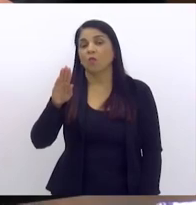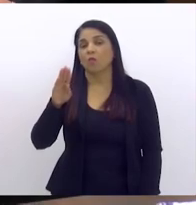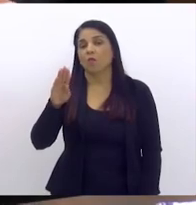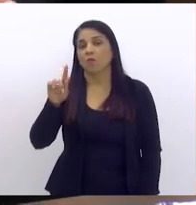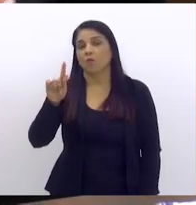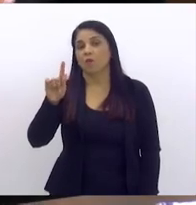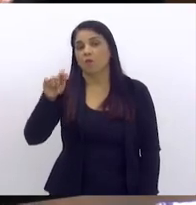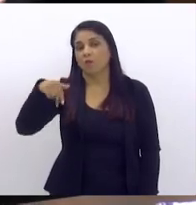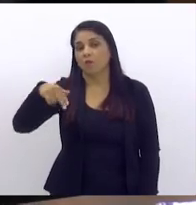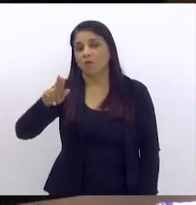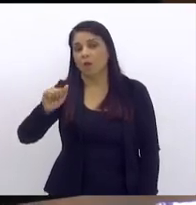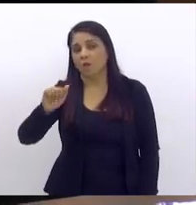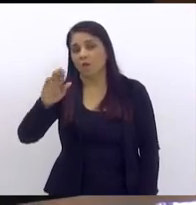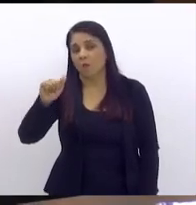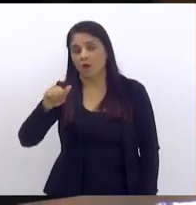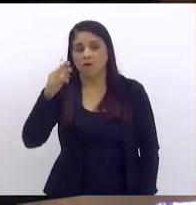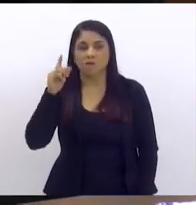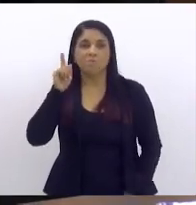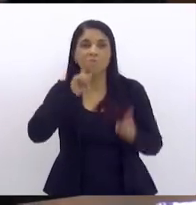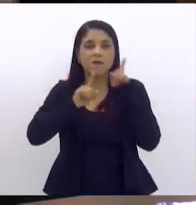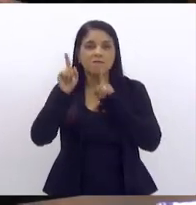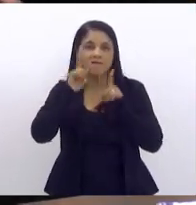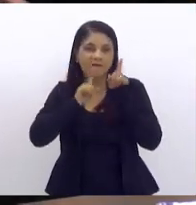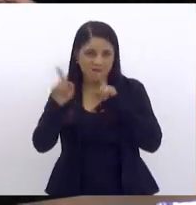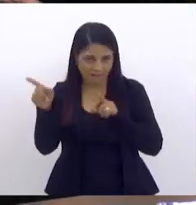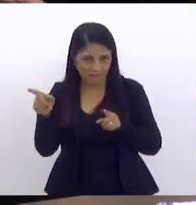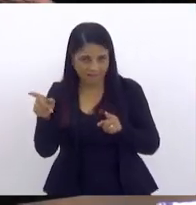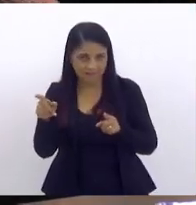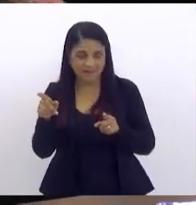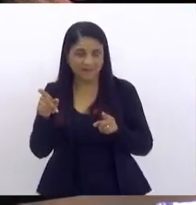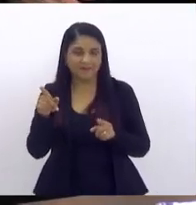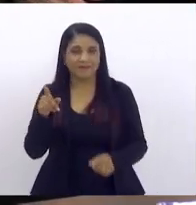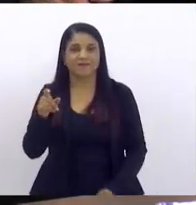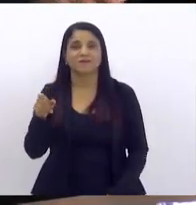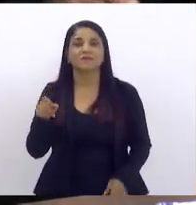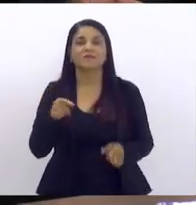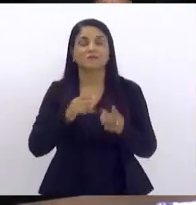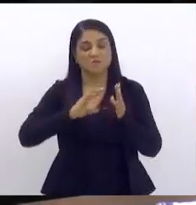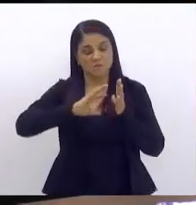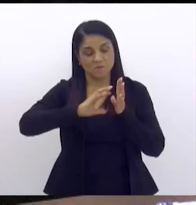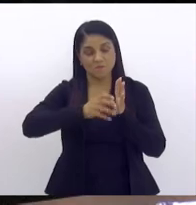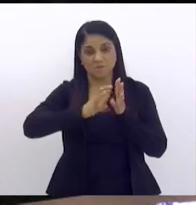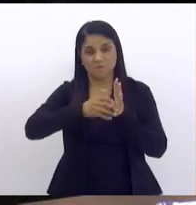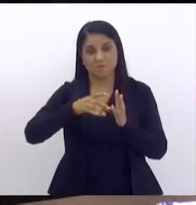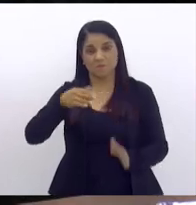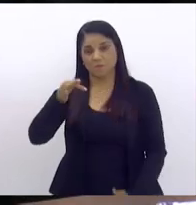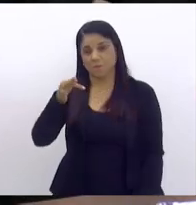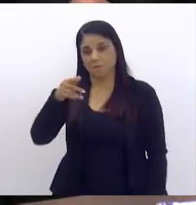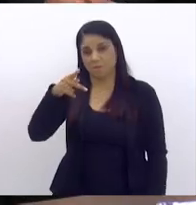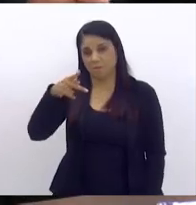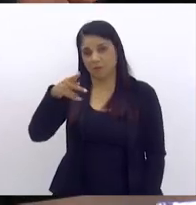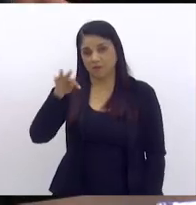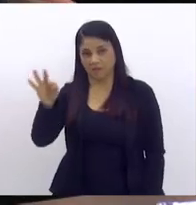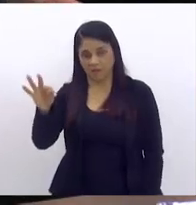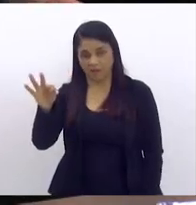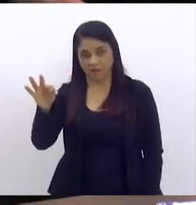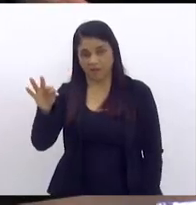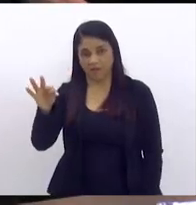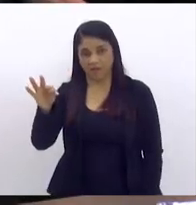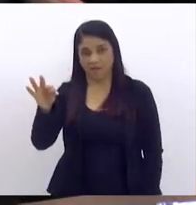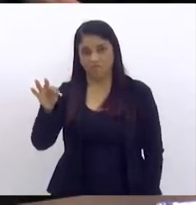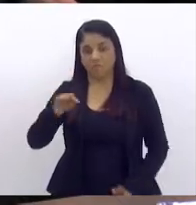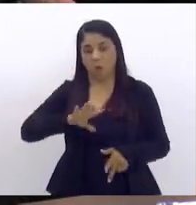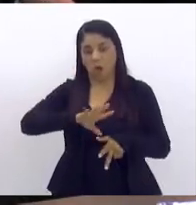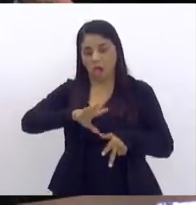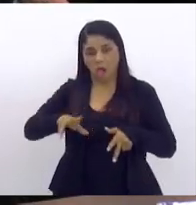vice-presidente nacional do Partido dos Trabalhadores, ou melhor, desse partido atolado em corrupção.